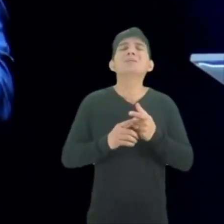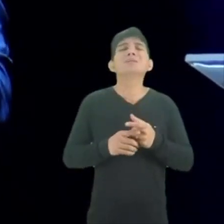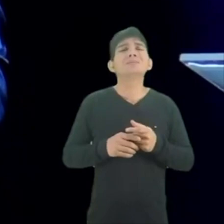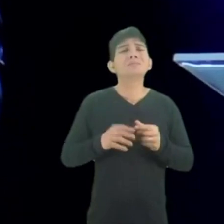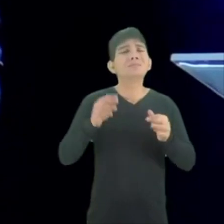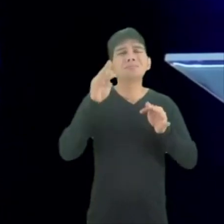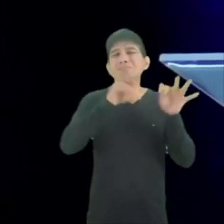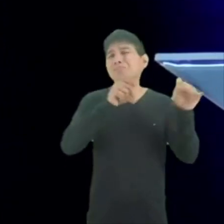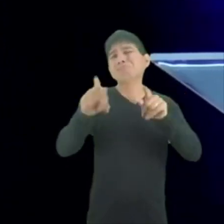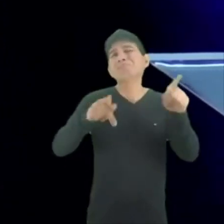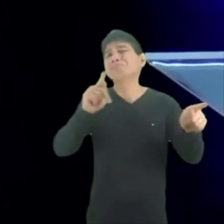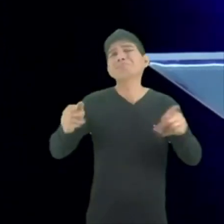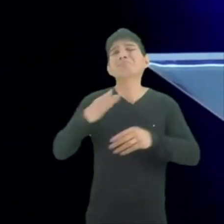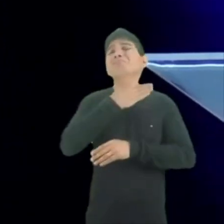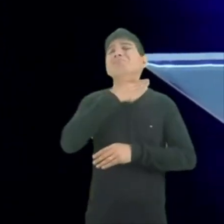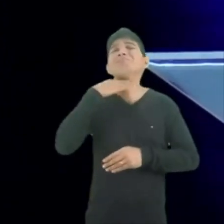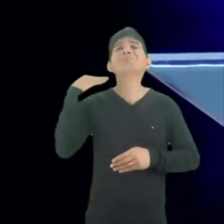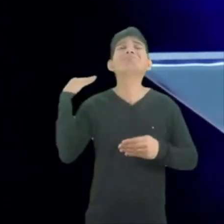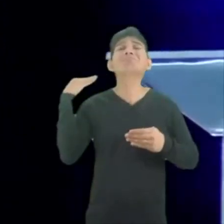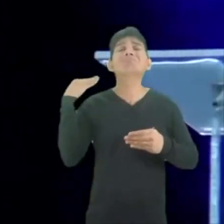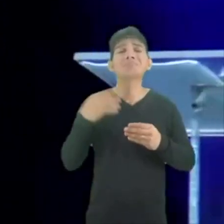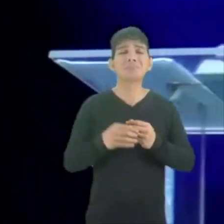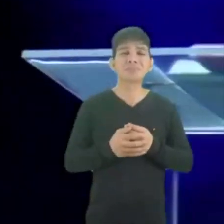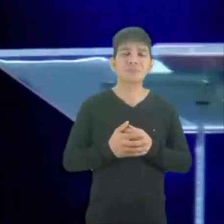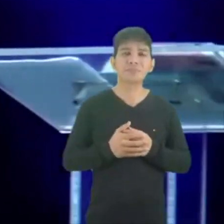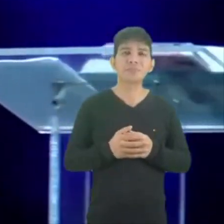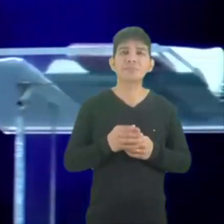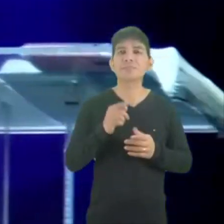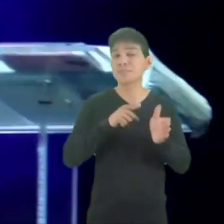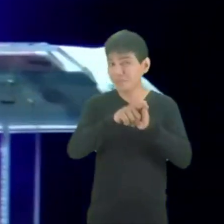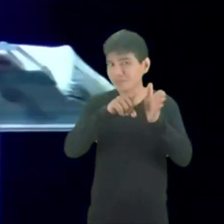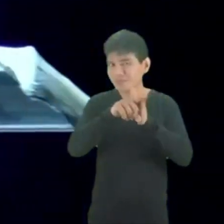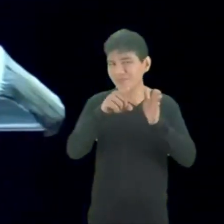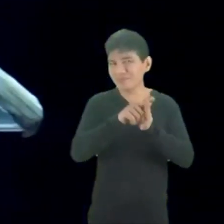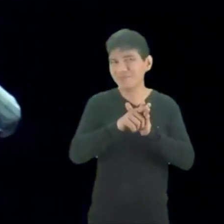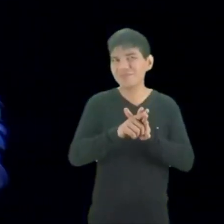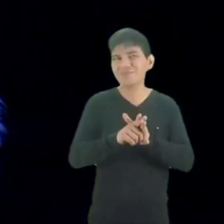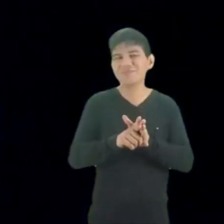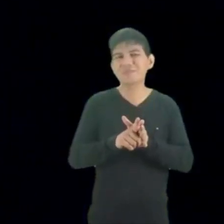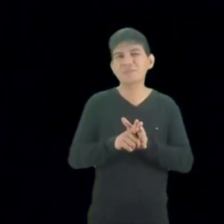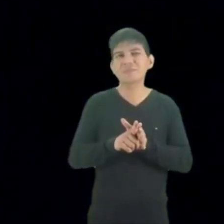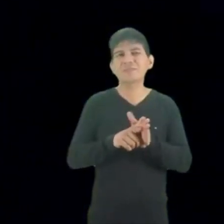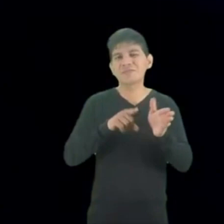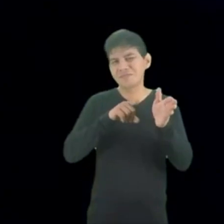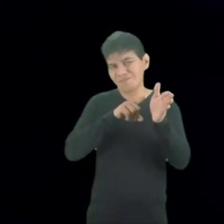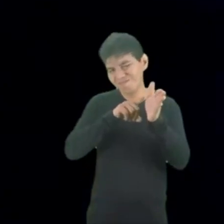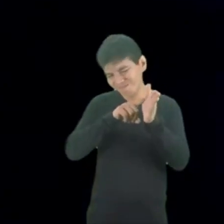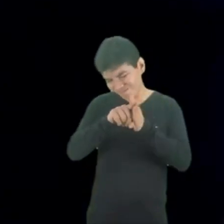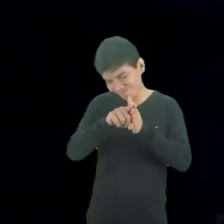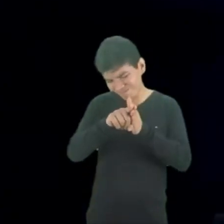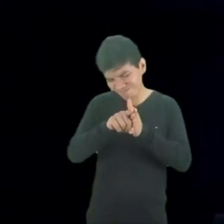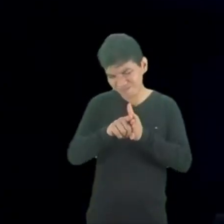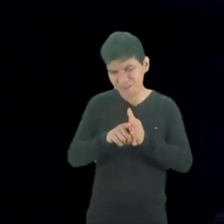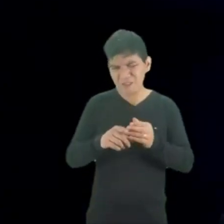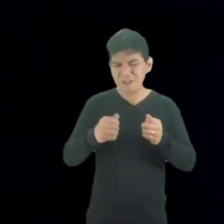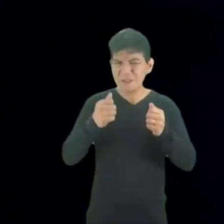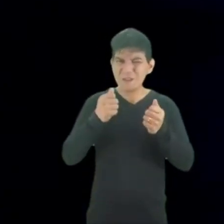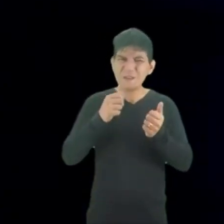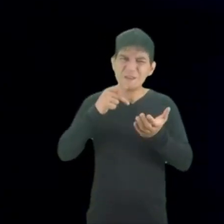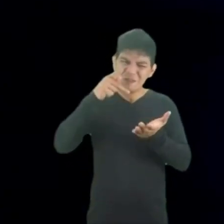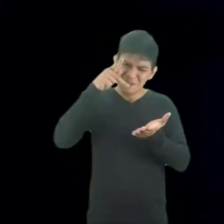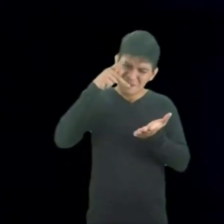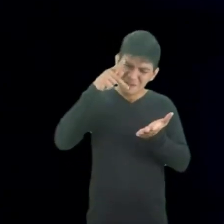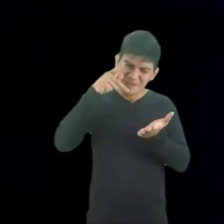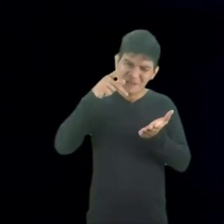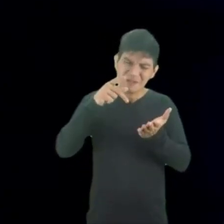pessoas estão morrendo? E aí você pergunta, vale a pena ser fiel a Deus? Vale a pena, de fato, realmente